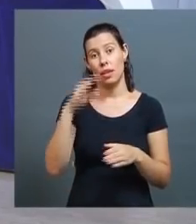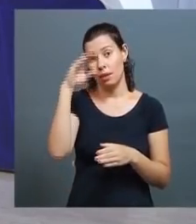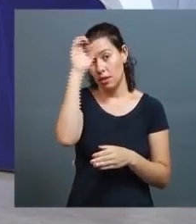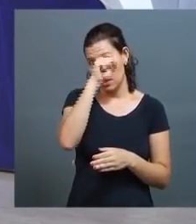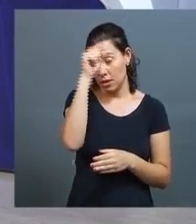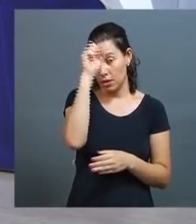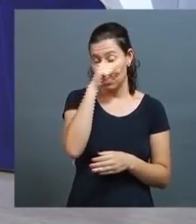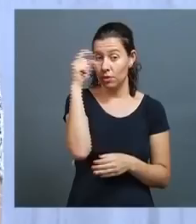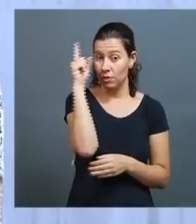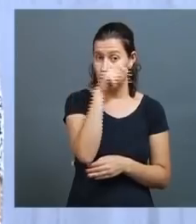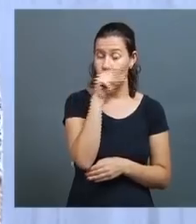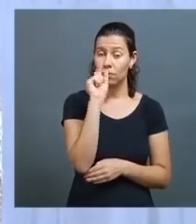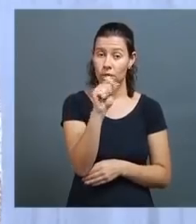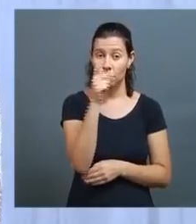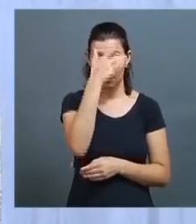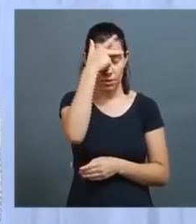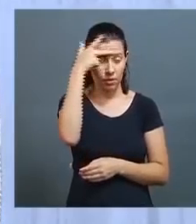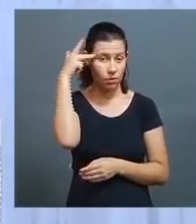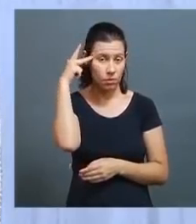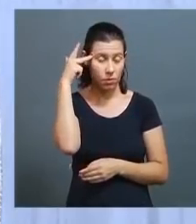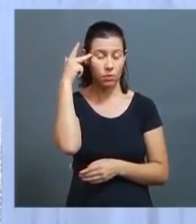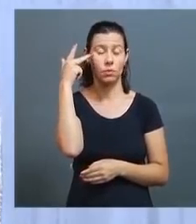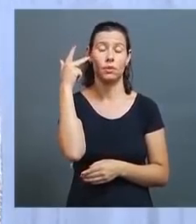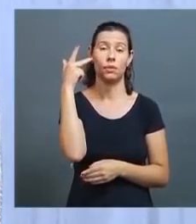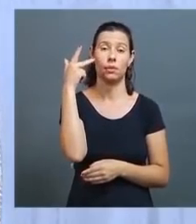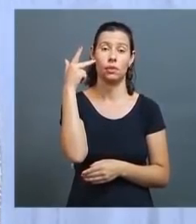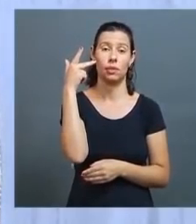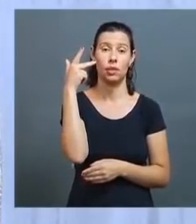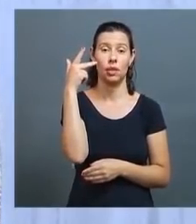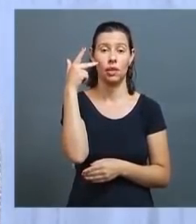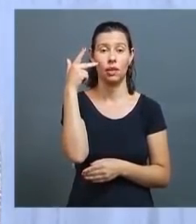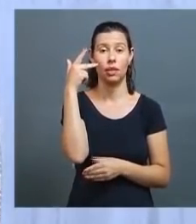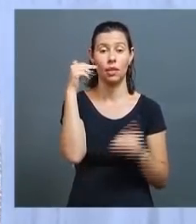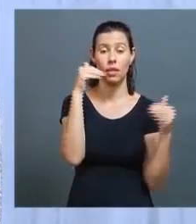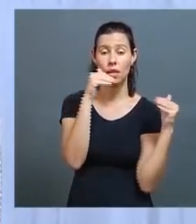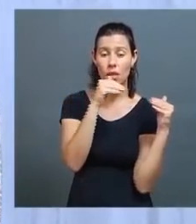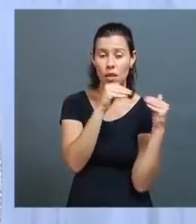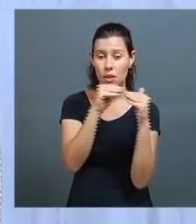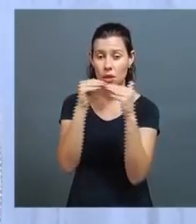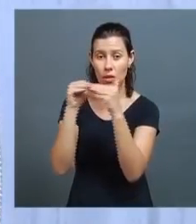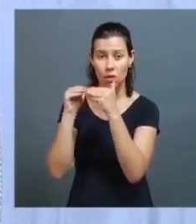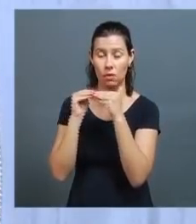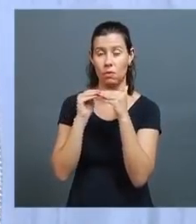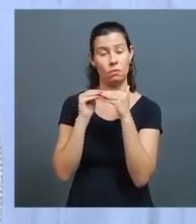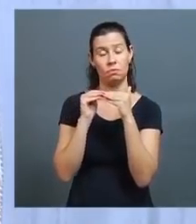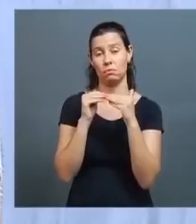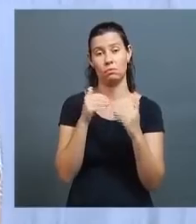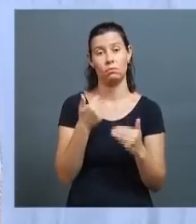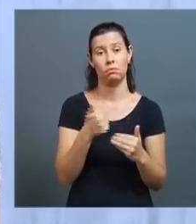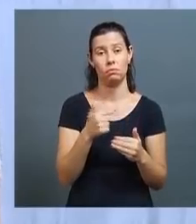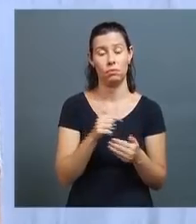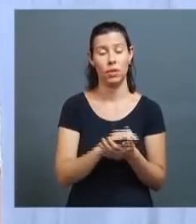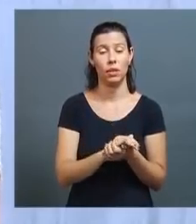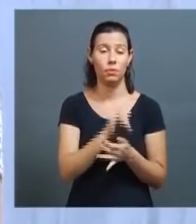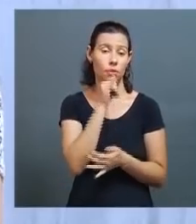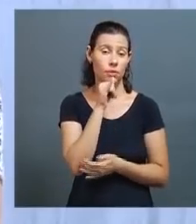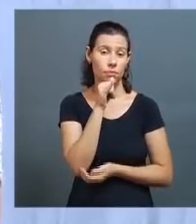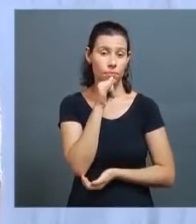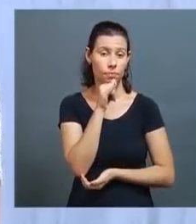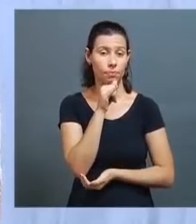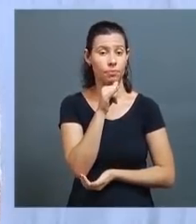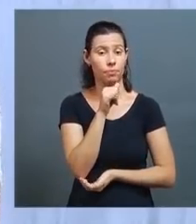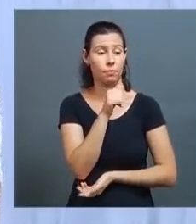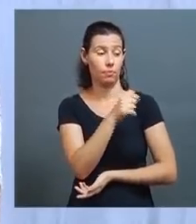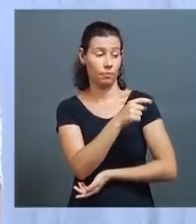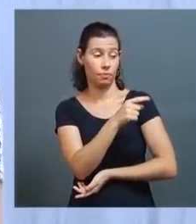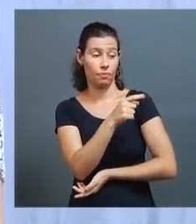gente pode considerar aquelas pessoas que não conseguem ter o mesmo rendimento, né? Compatível com as pessoas daquela